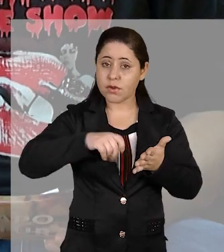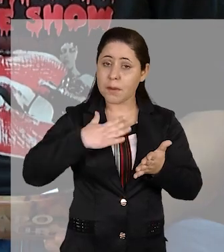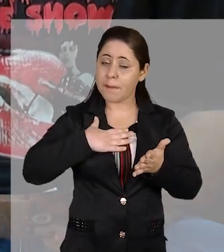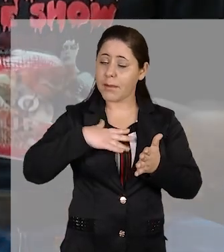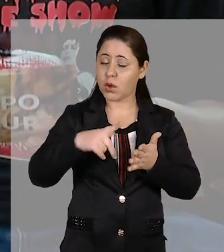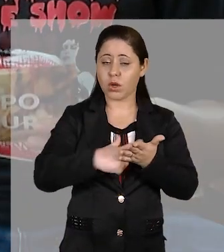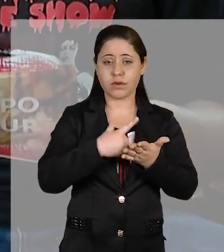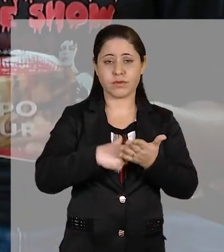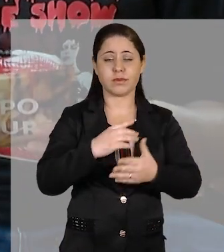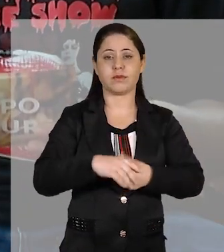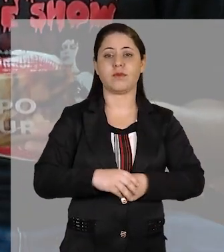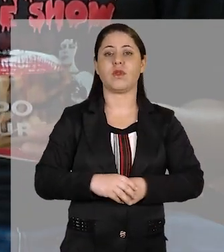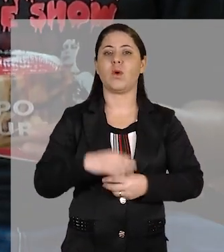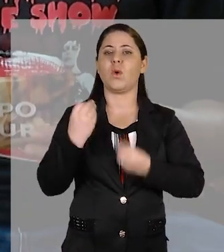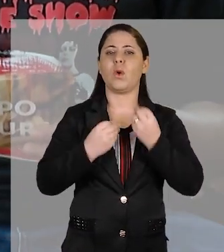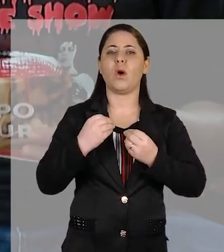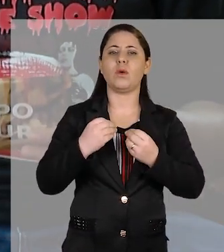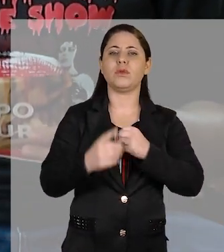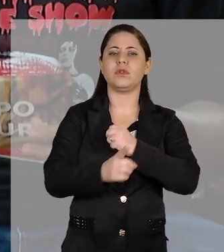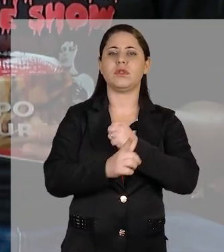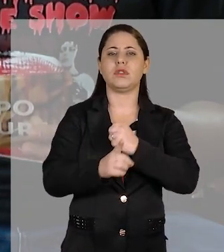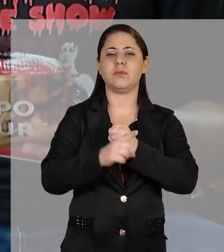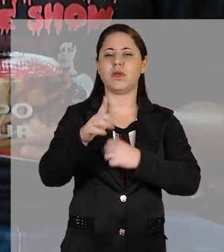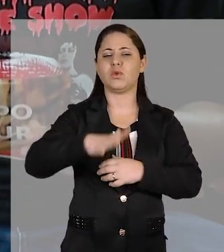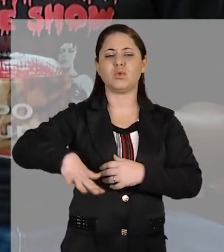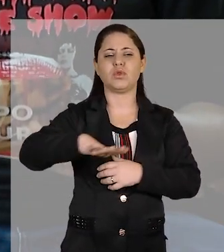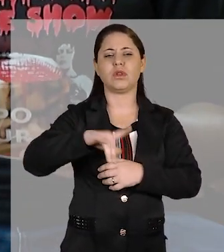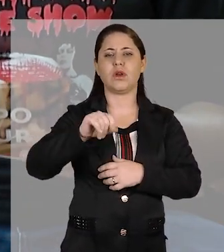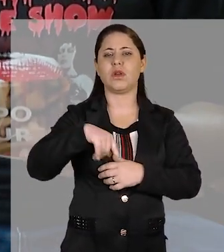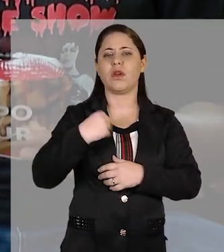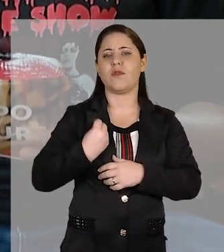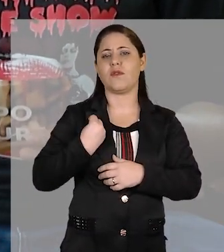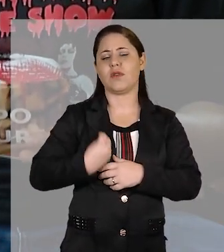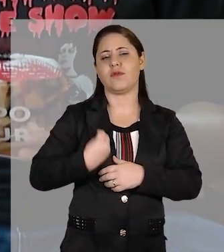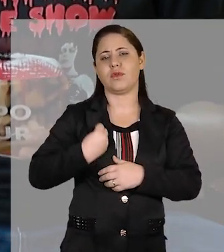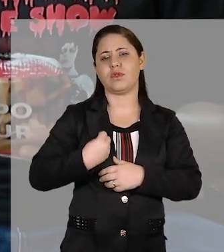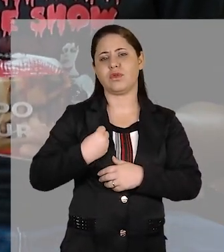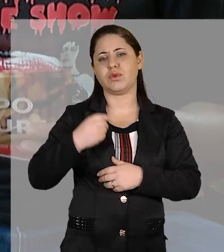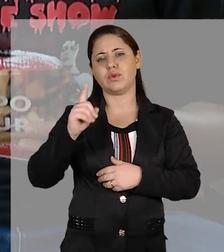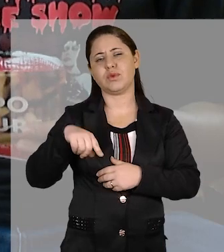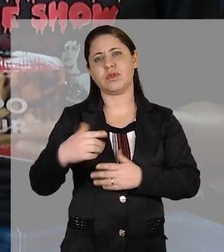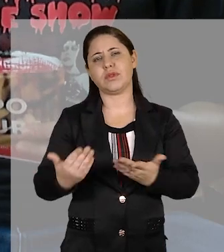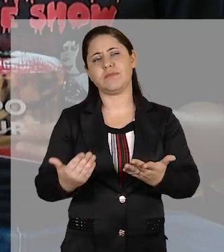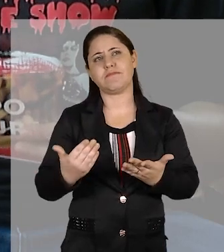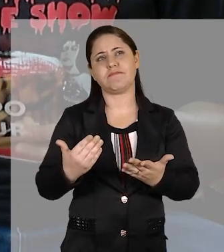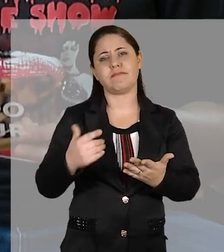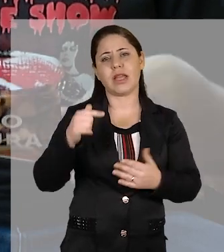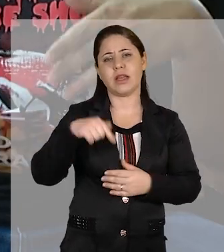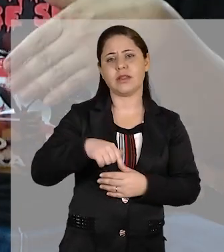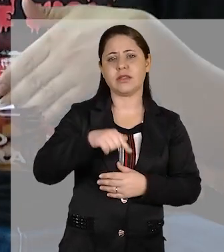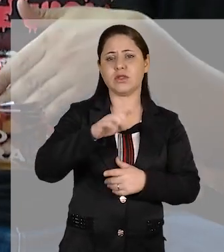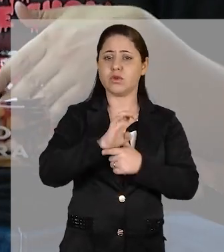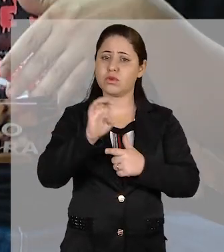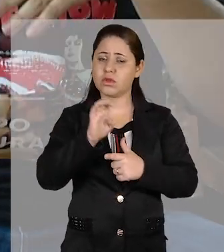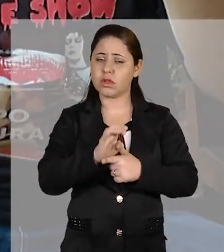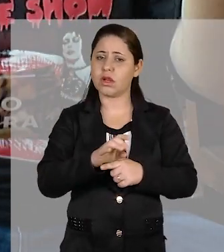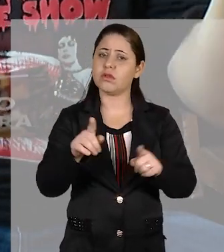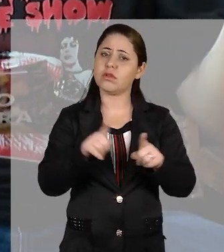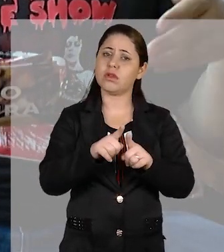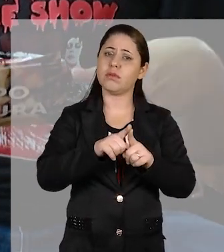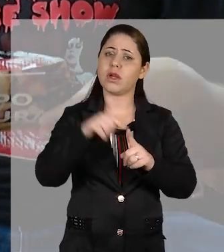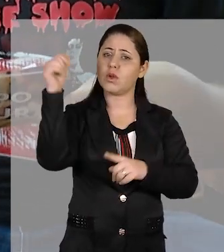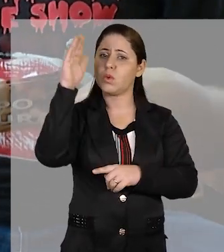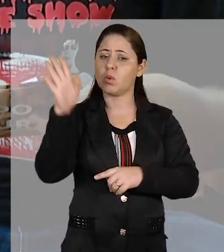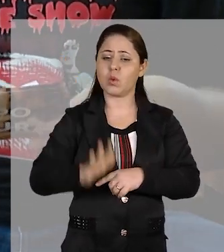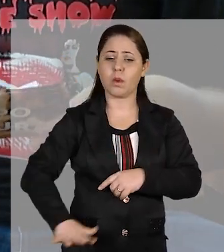o livro. Como que tem sido o atendimento de uma maneira geral, pelo que você vivenciou aqui no nosso estado e